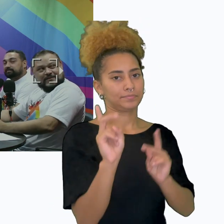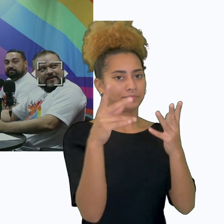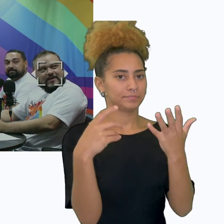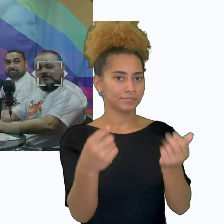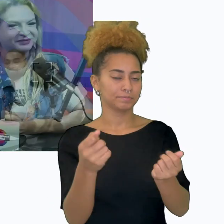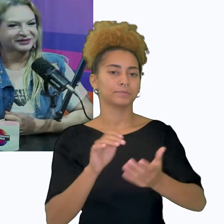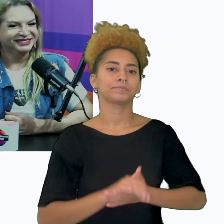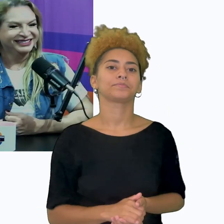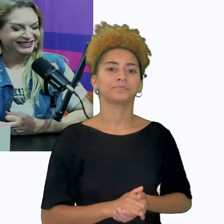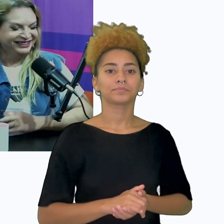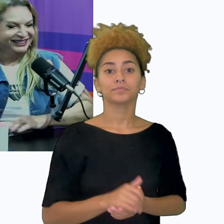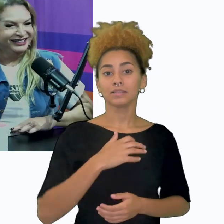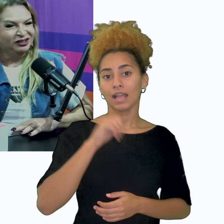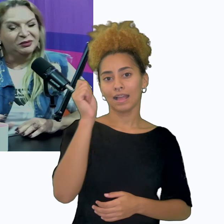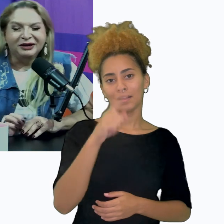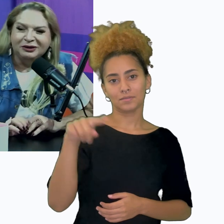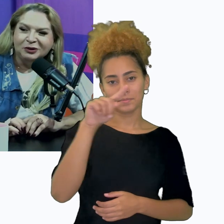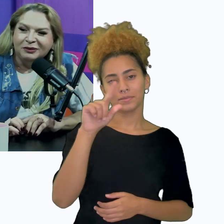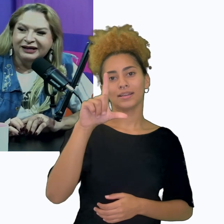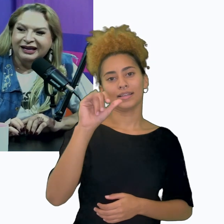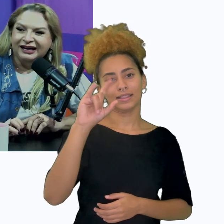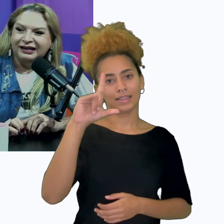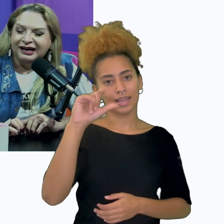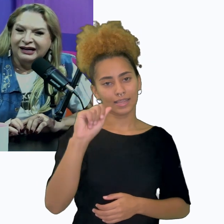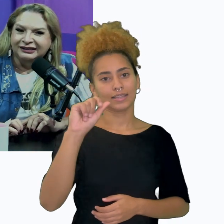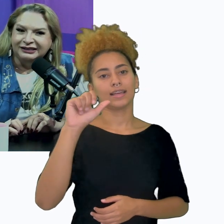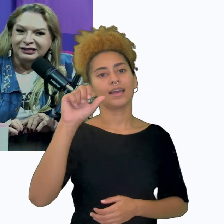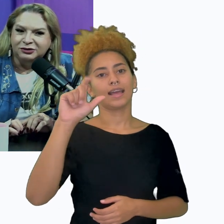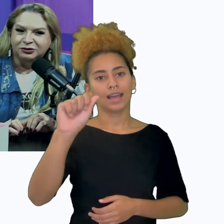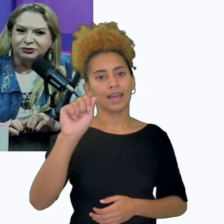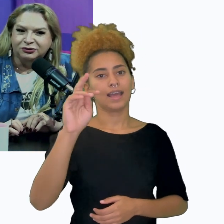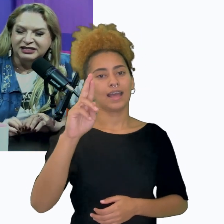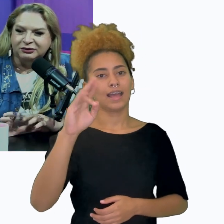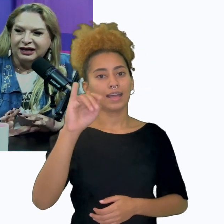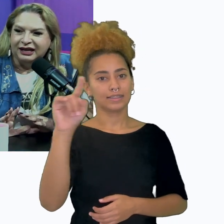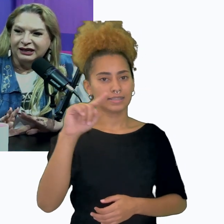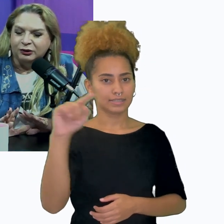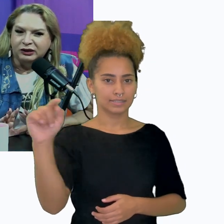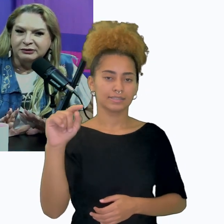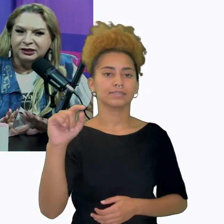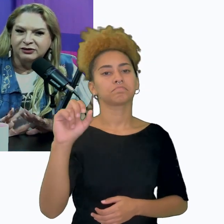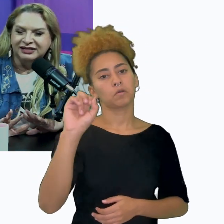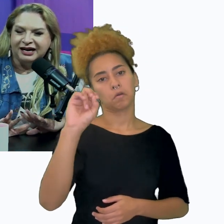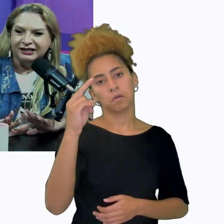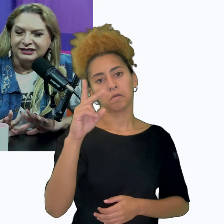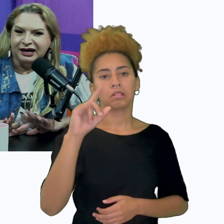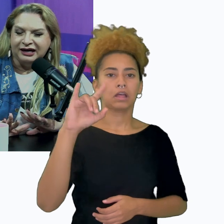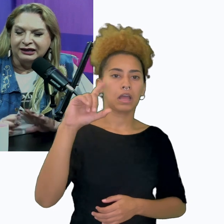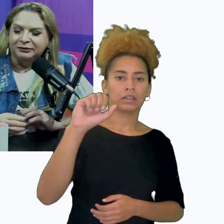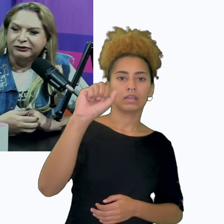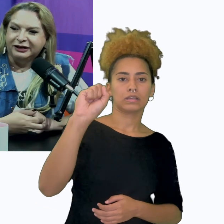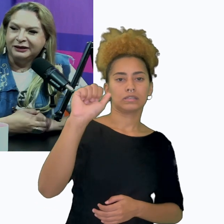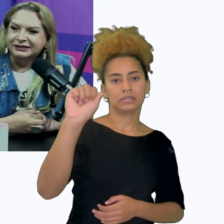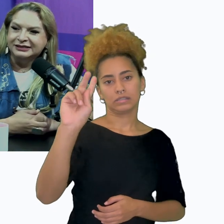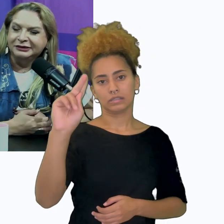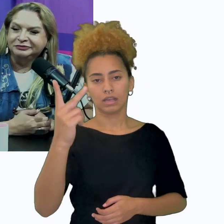na verdade. O meu arroba é Laila Atriz, tudo junto, mas se botar Laila com Y, S-A-H também